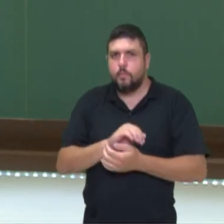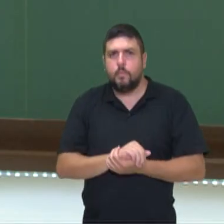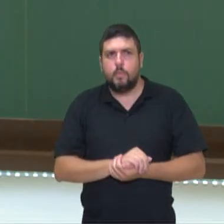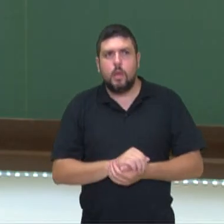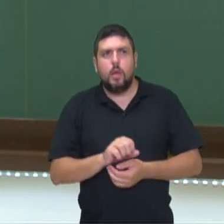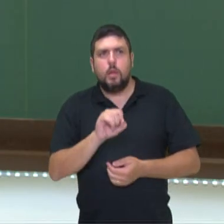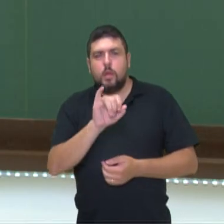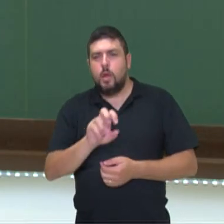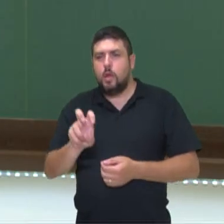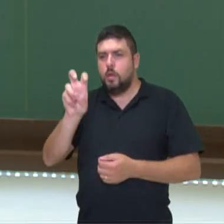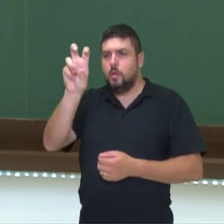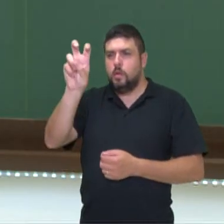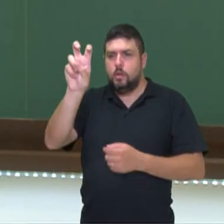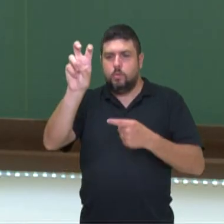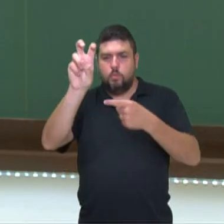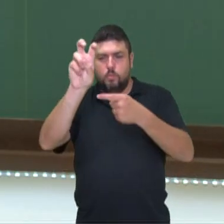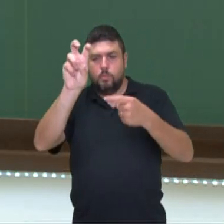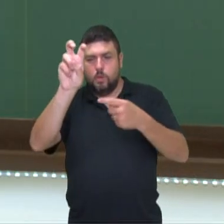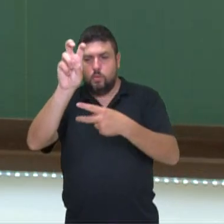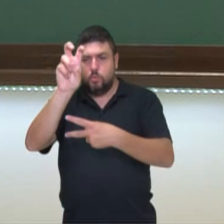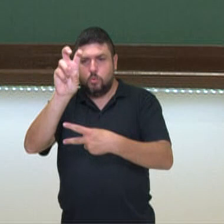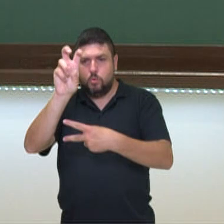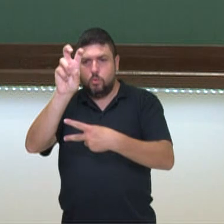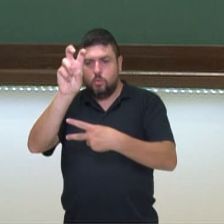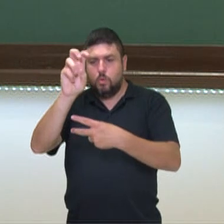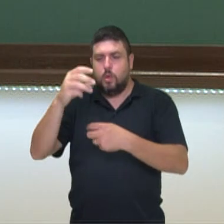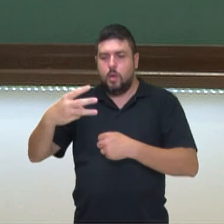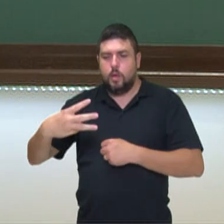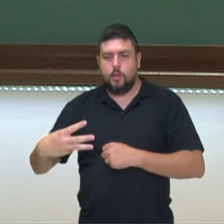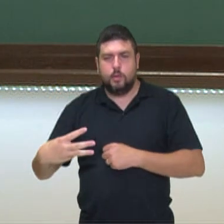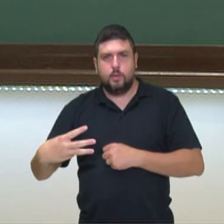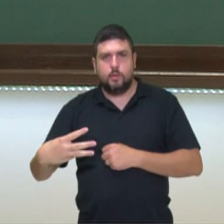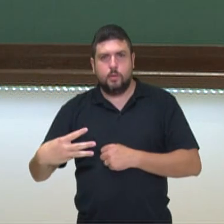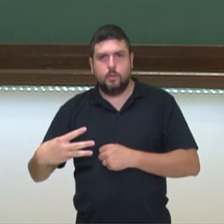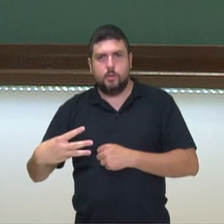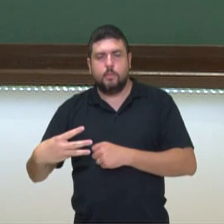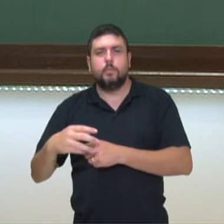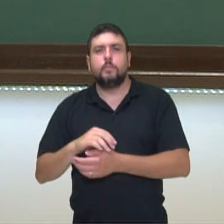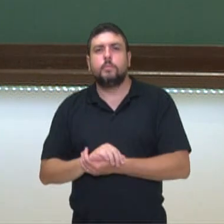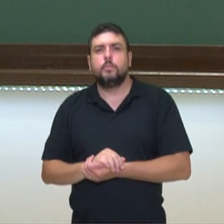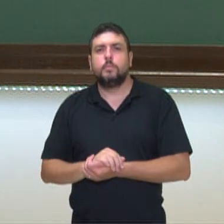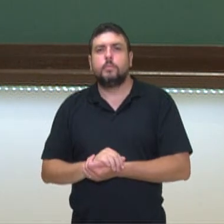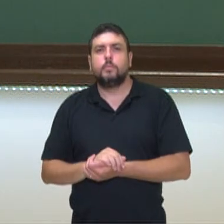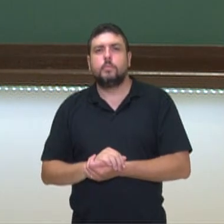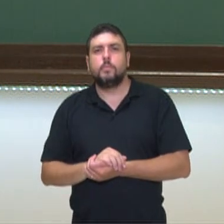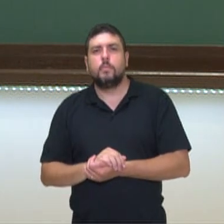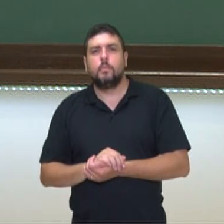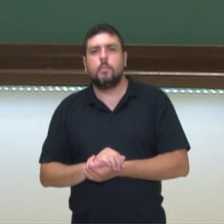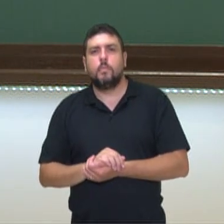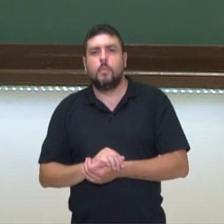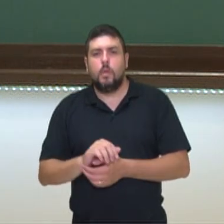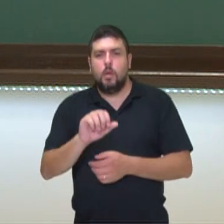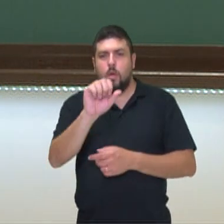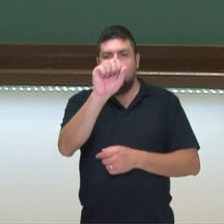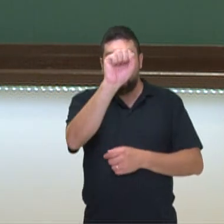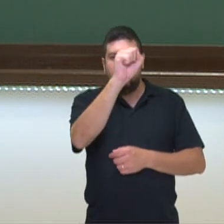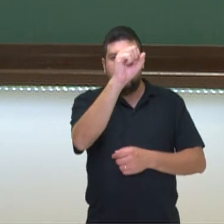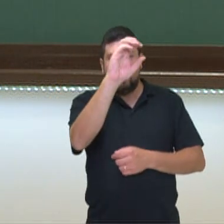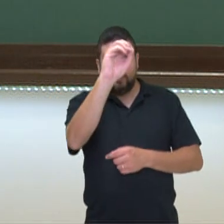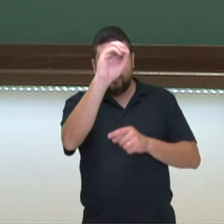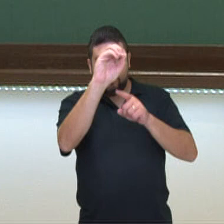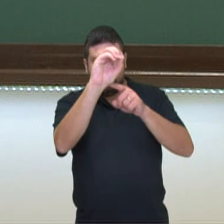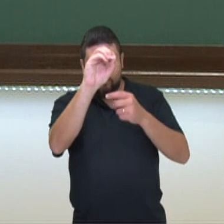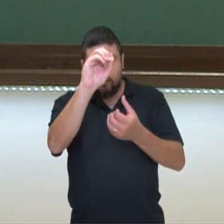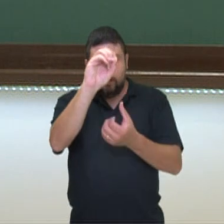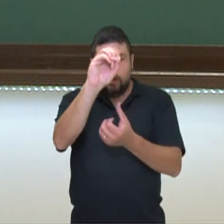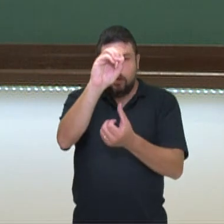5 menos 2 vai dar 3, né? 5, tiro 2, fico com 3. 80 menos 60,